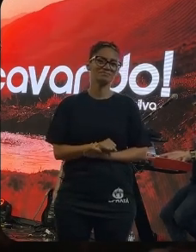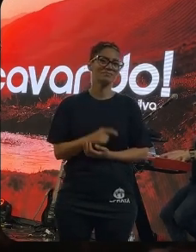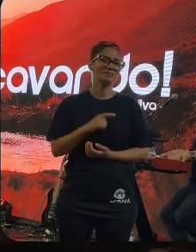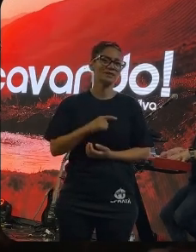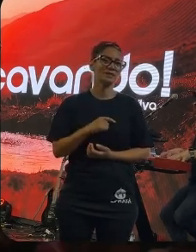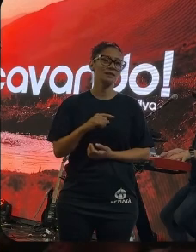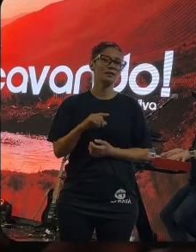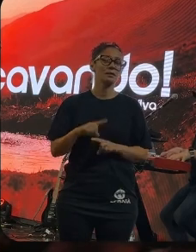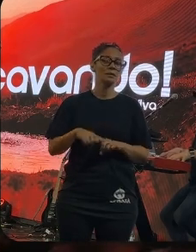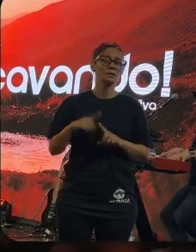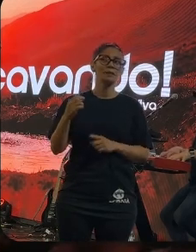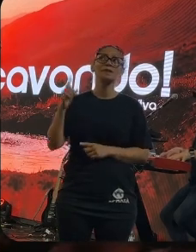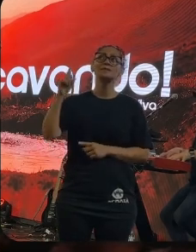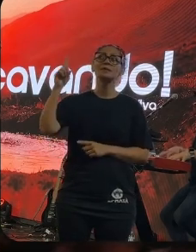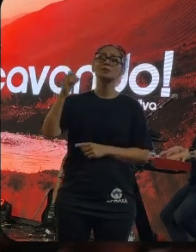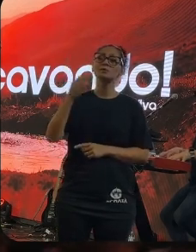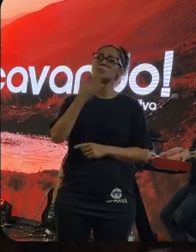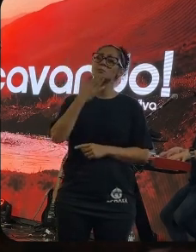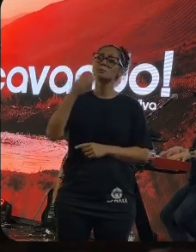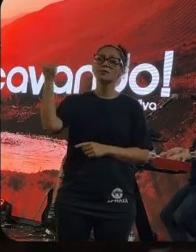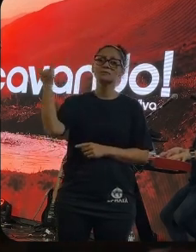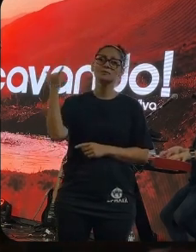Mas Deus me pede para te dizer: